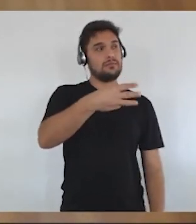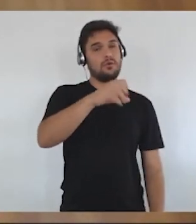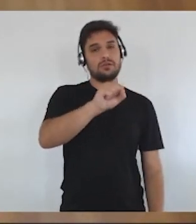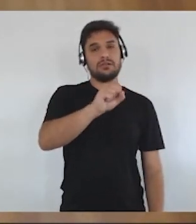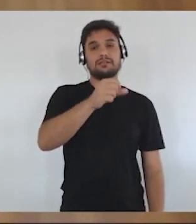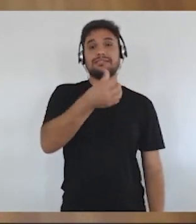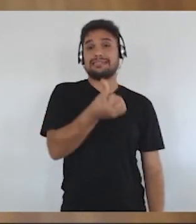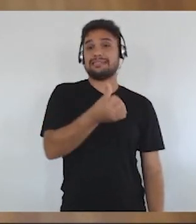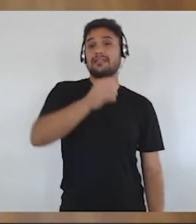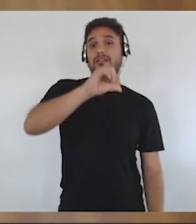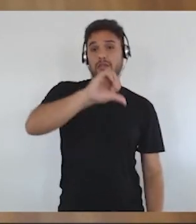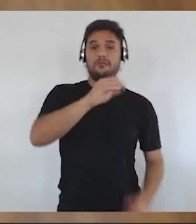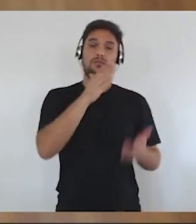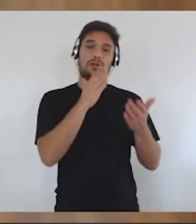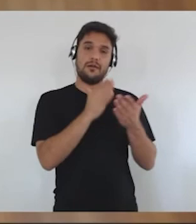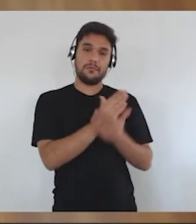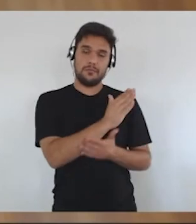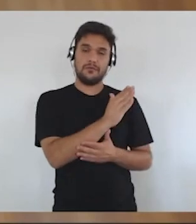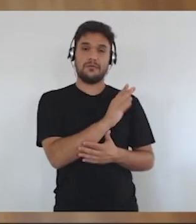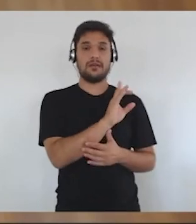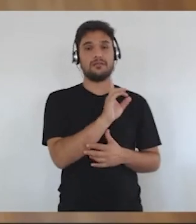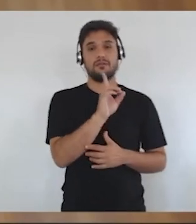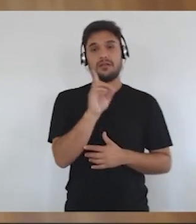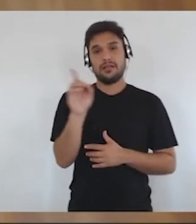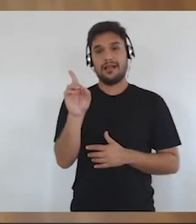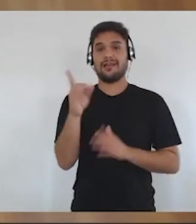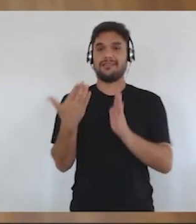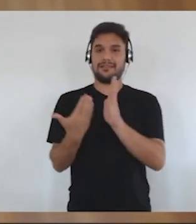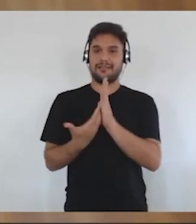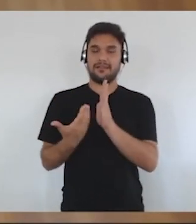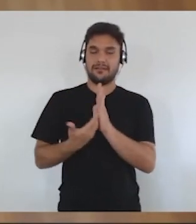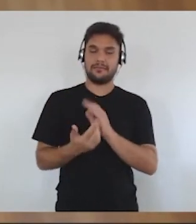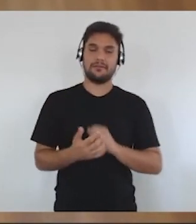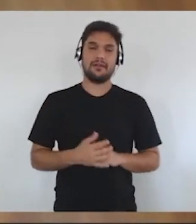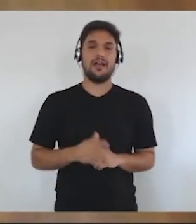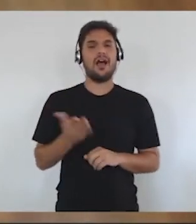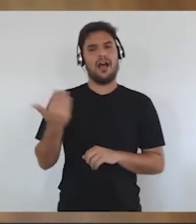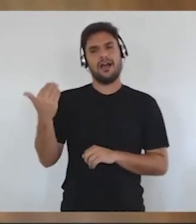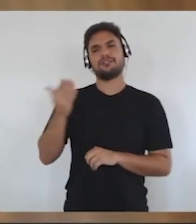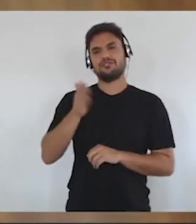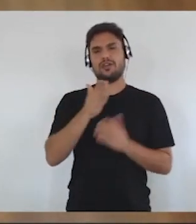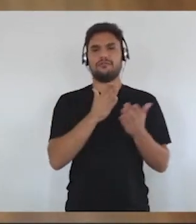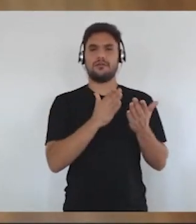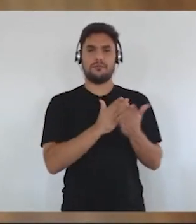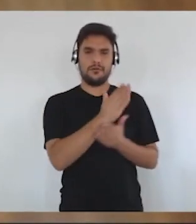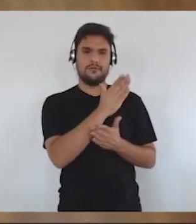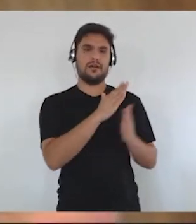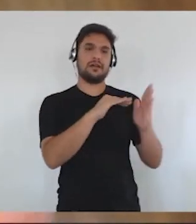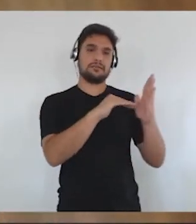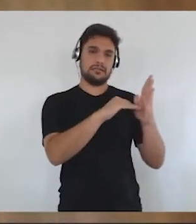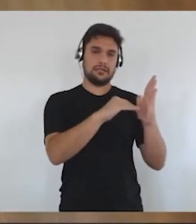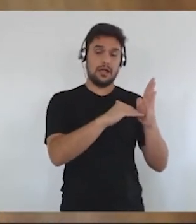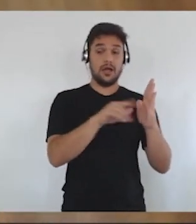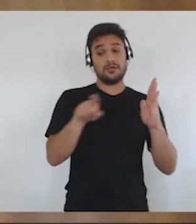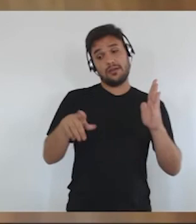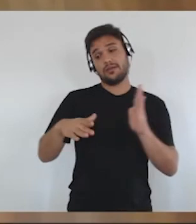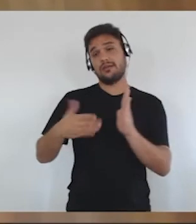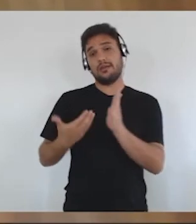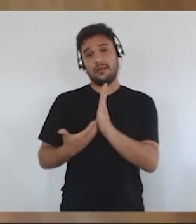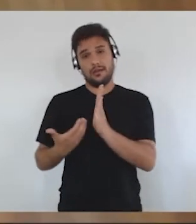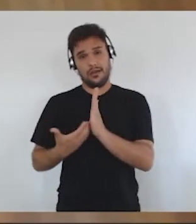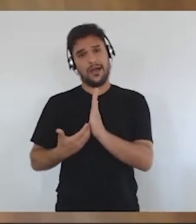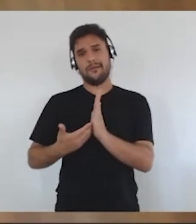13.869 foi aprovado na Câmara dos Deputados. Já havia sido aprovado pelo Senado e a Câmara,